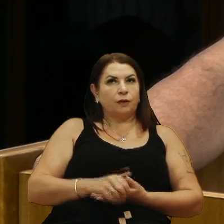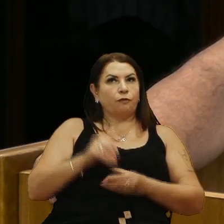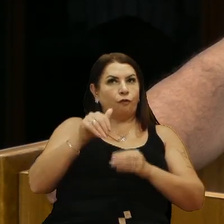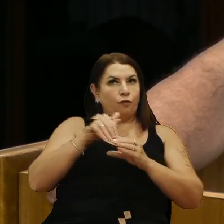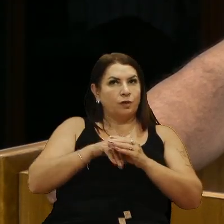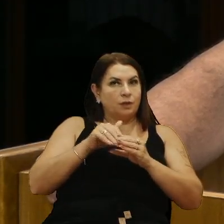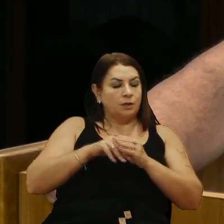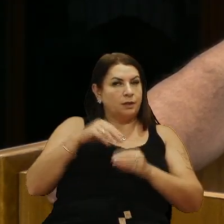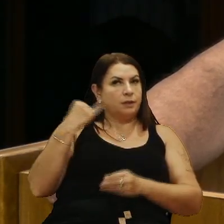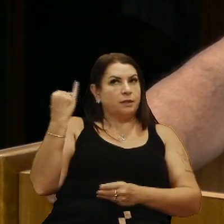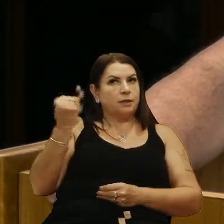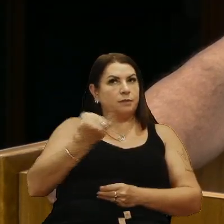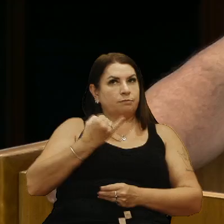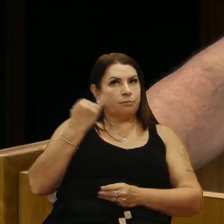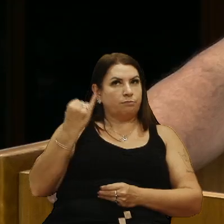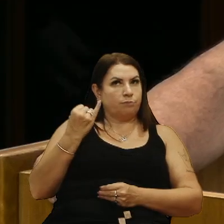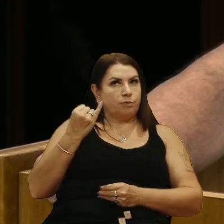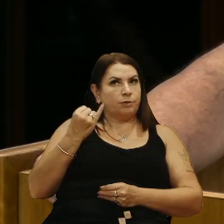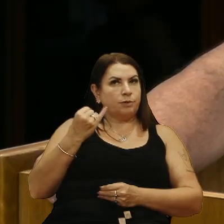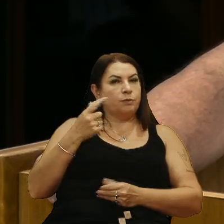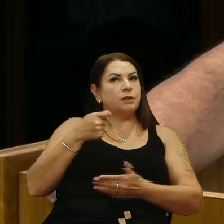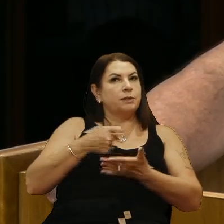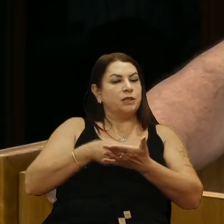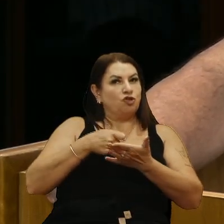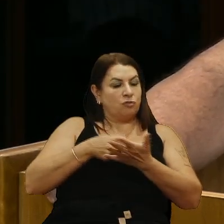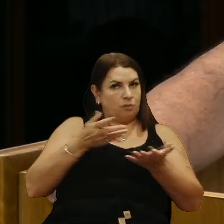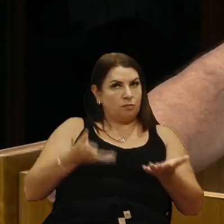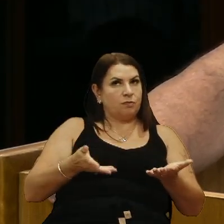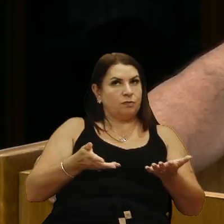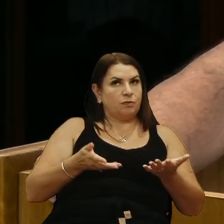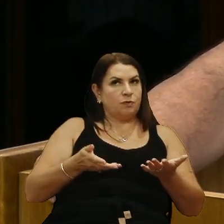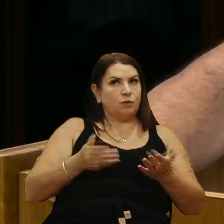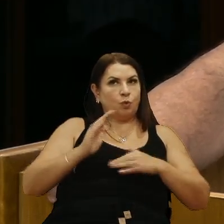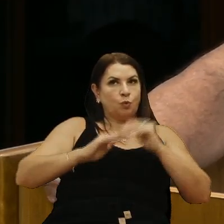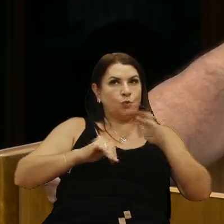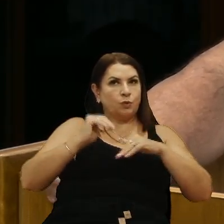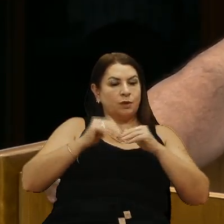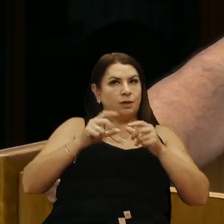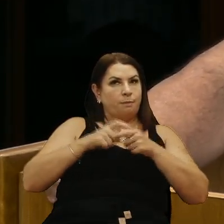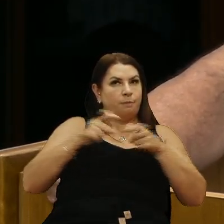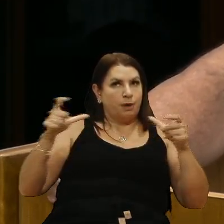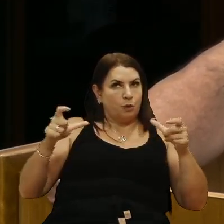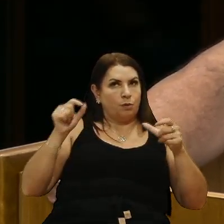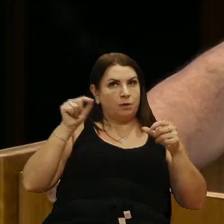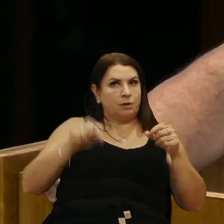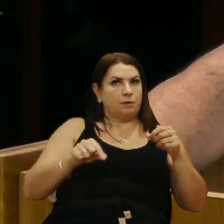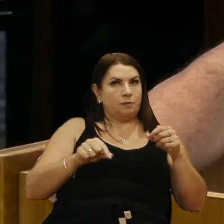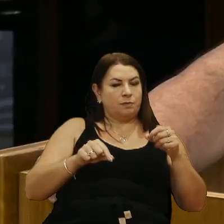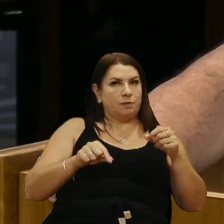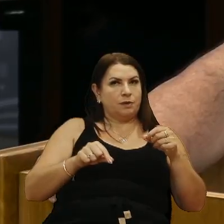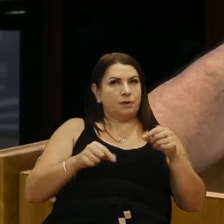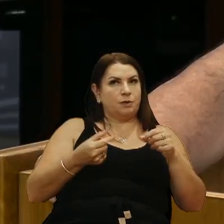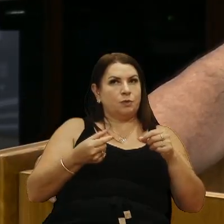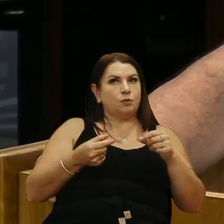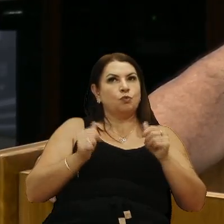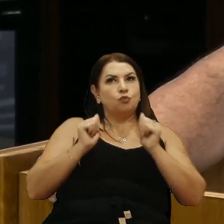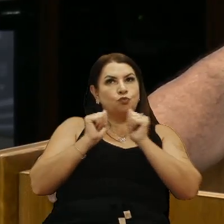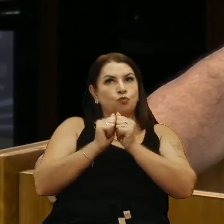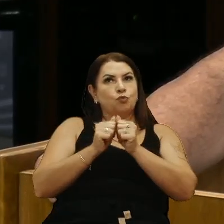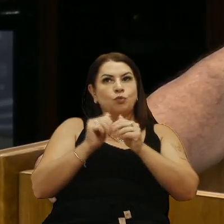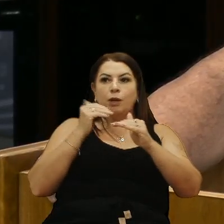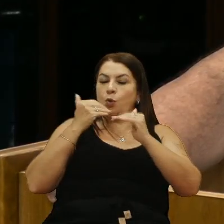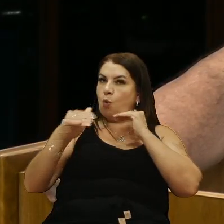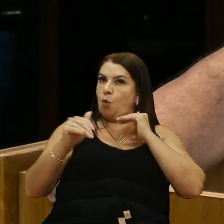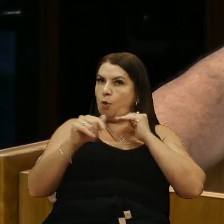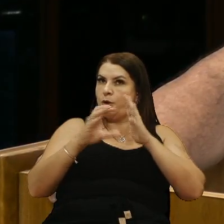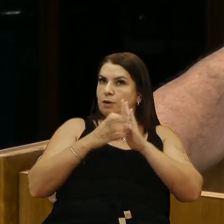votações importantes exigirão a construção de maiorias com a oposição.